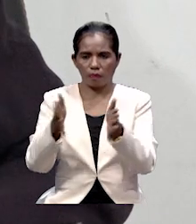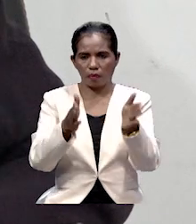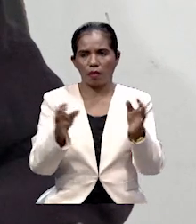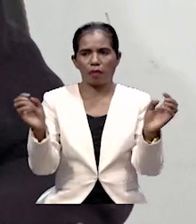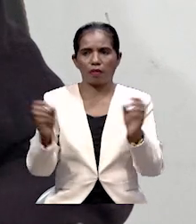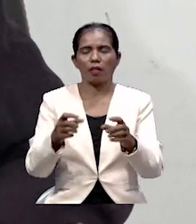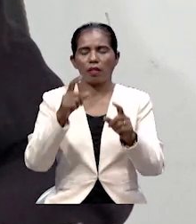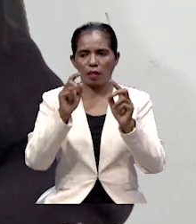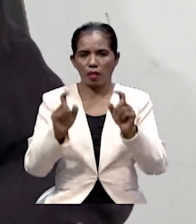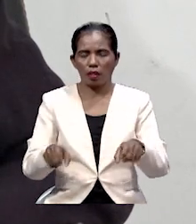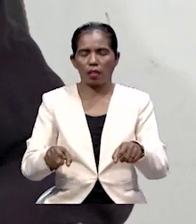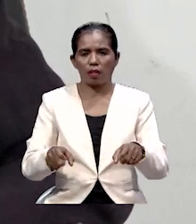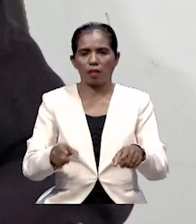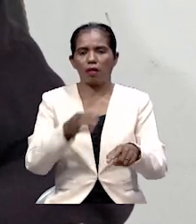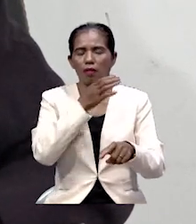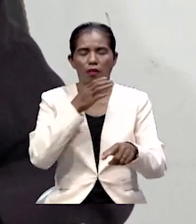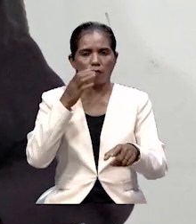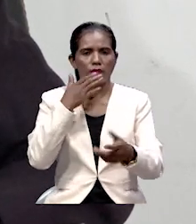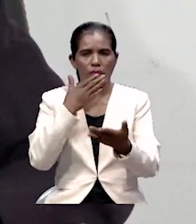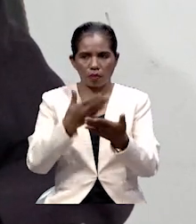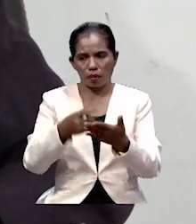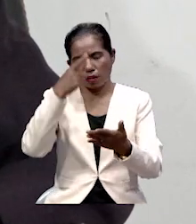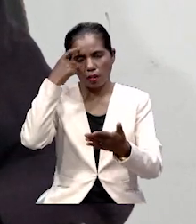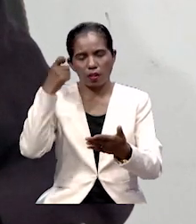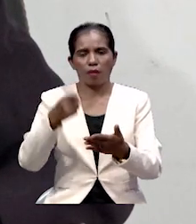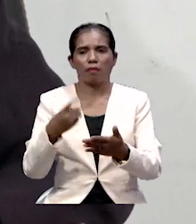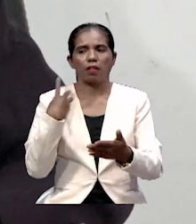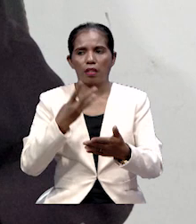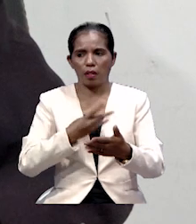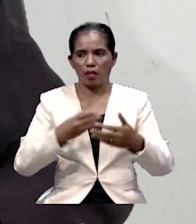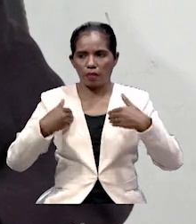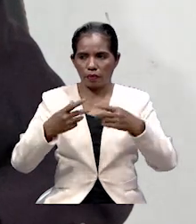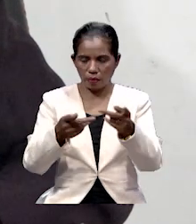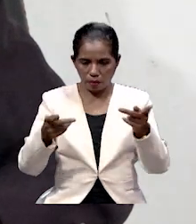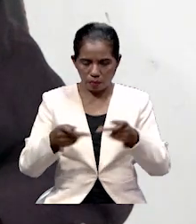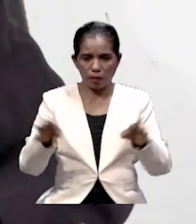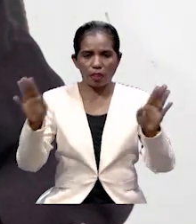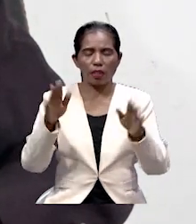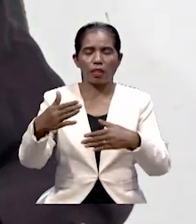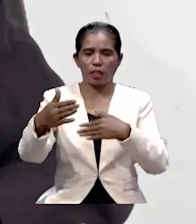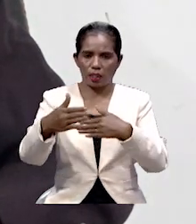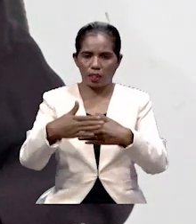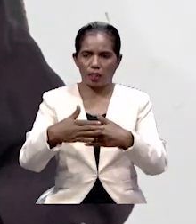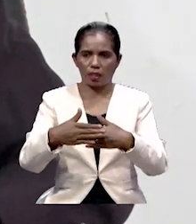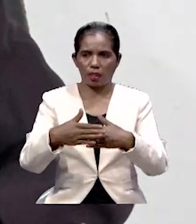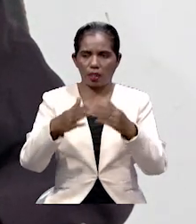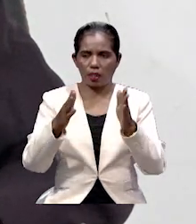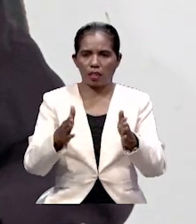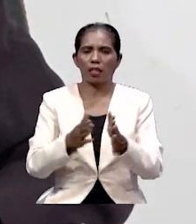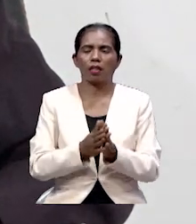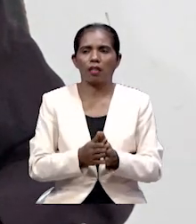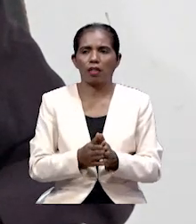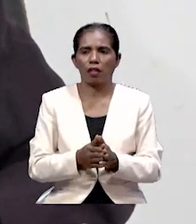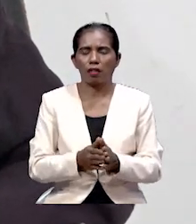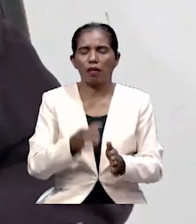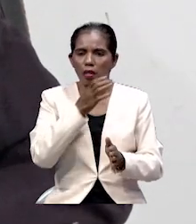Tengke agricultura ita produktivo. Tambah ita area produsaun ini bel kik. Ma ibe ita tengke tau area produsaun ini ho baridari